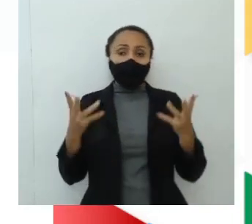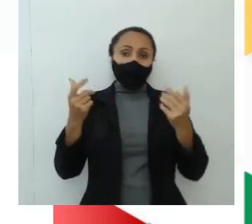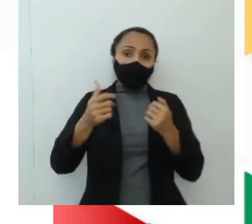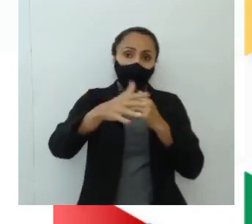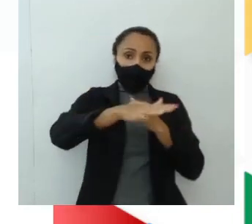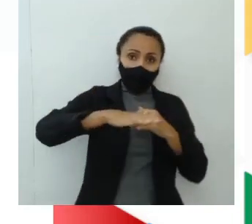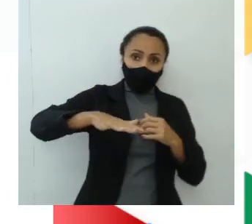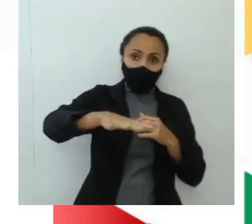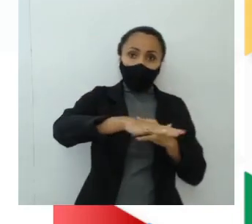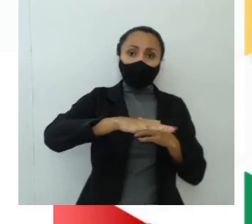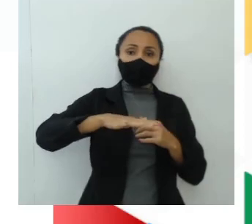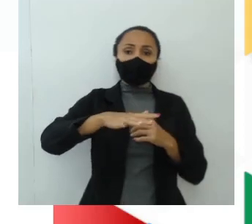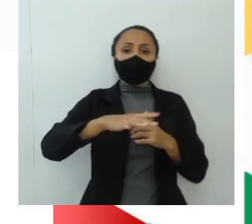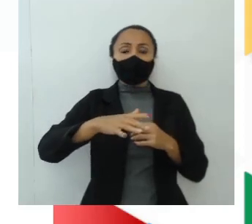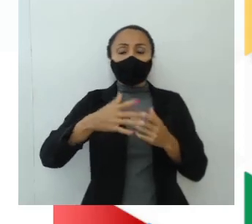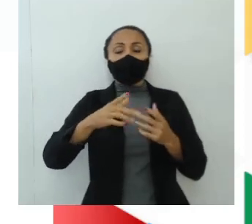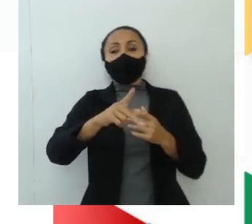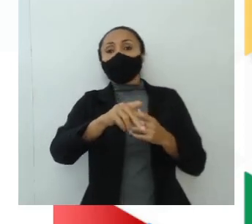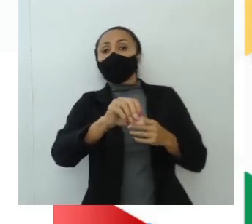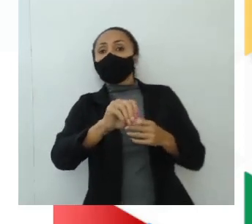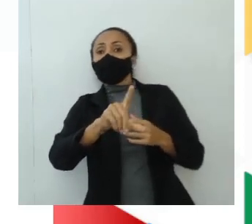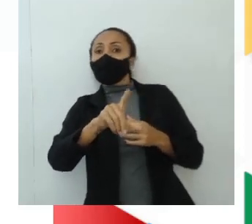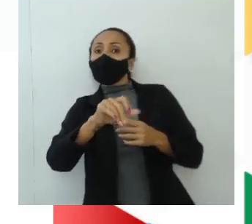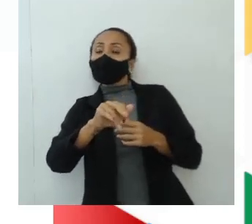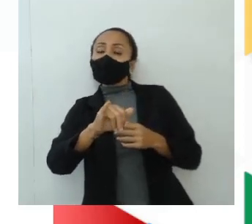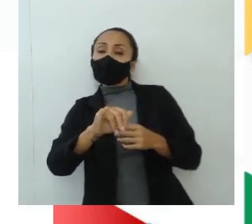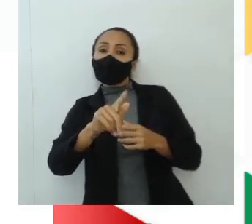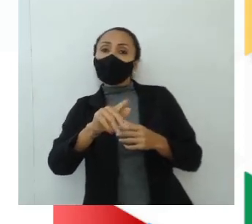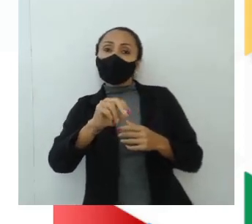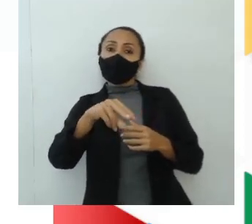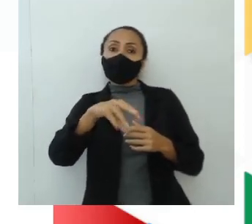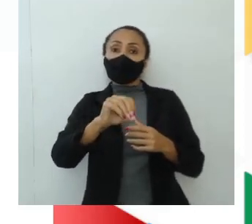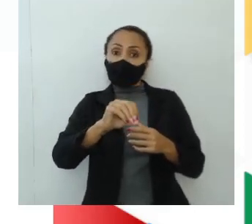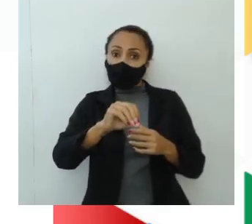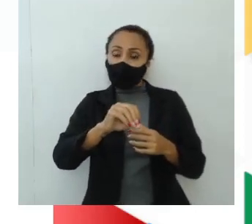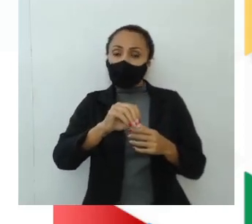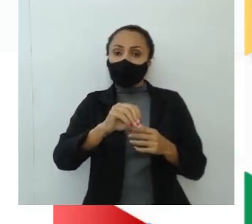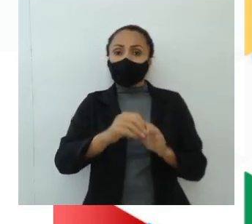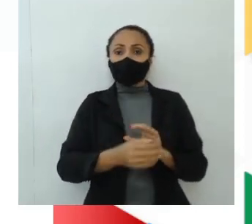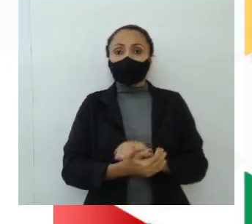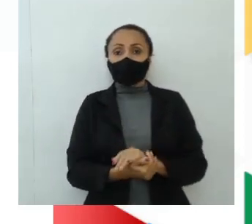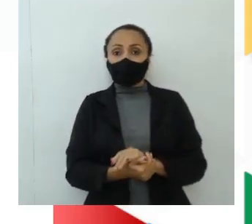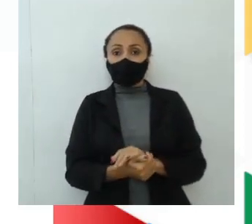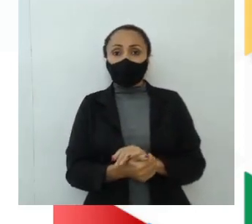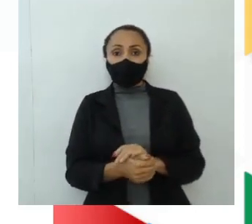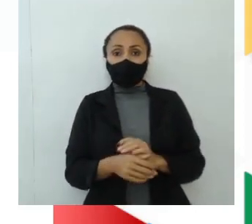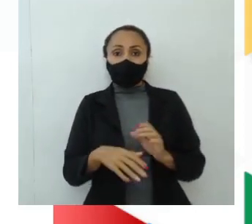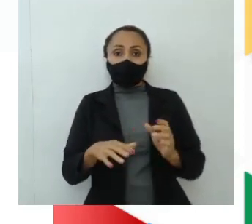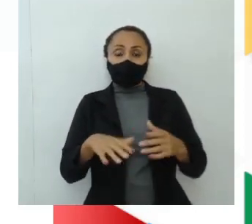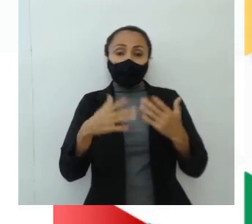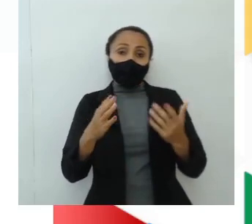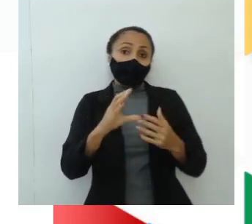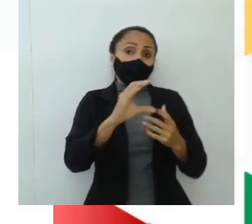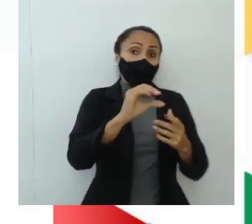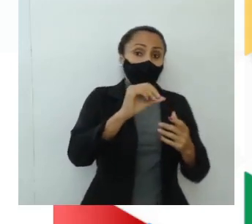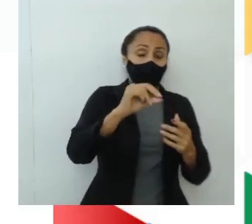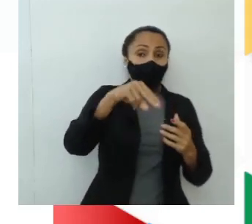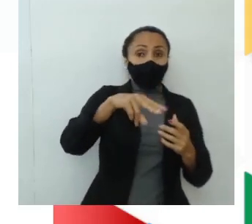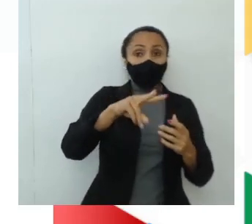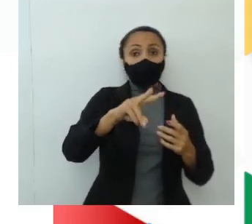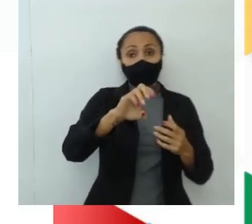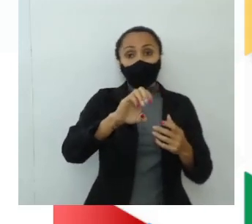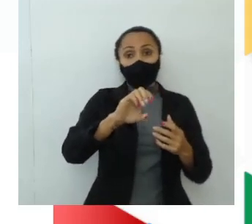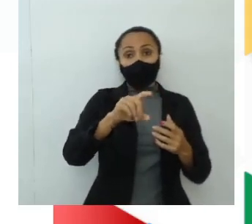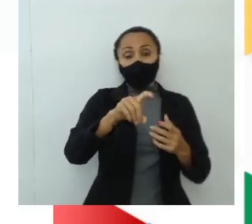região, todo polígono, que a gente fala polígono convexo e não convexo, ele vai estar com